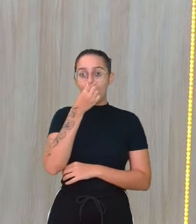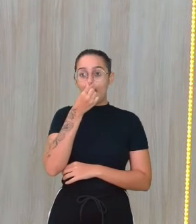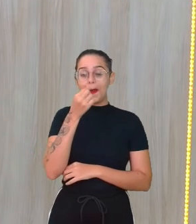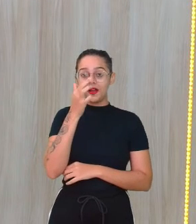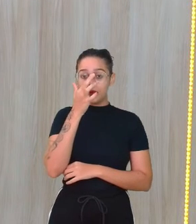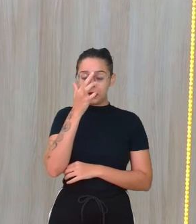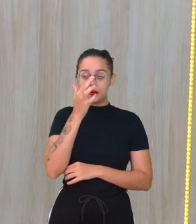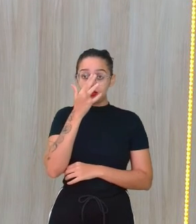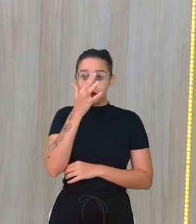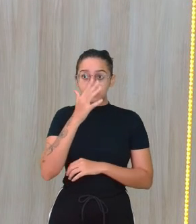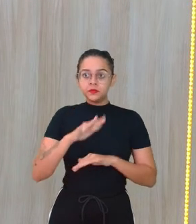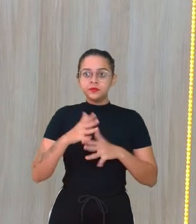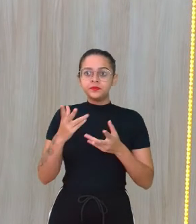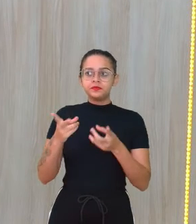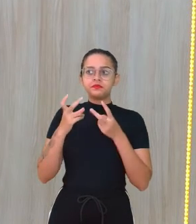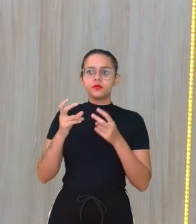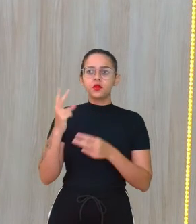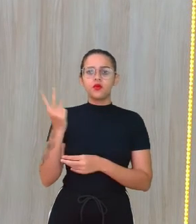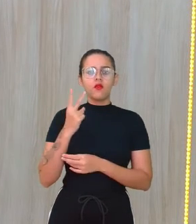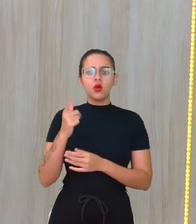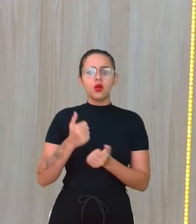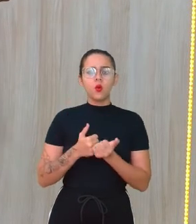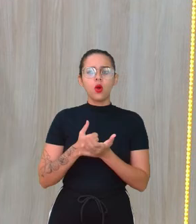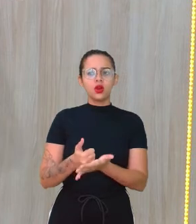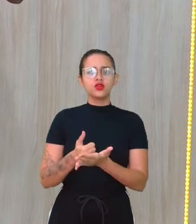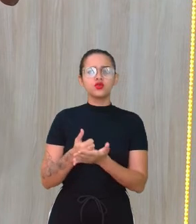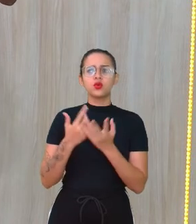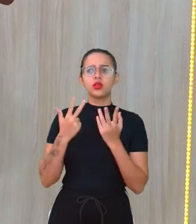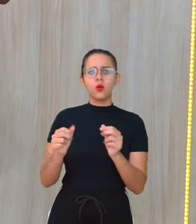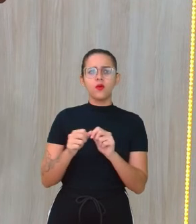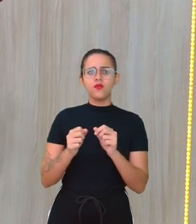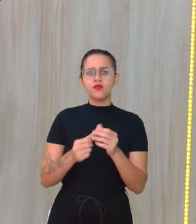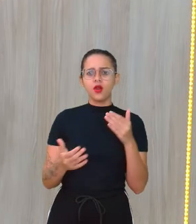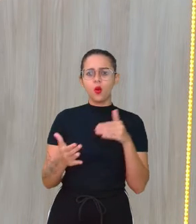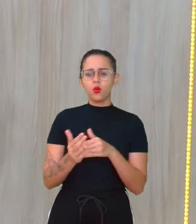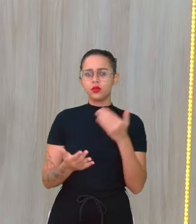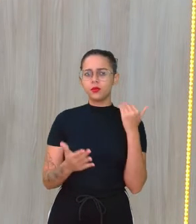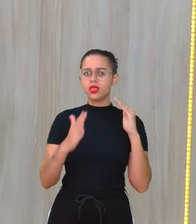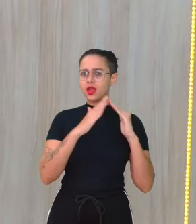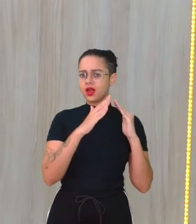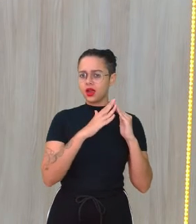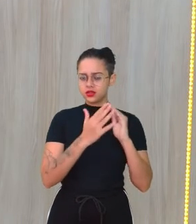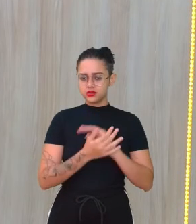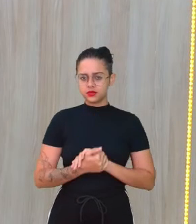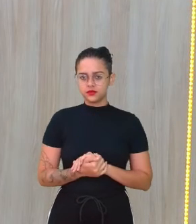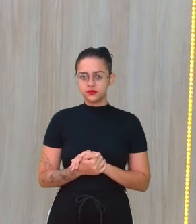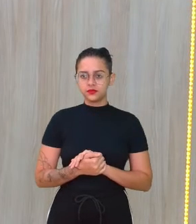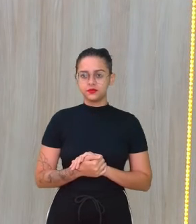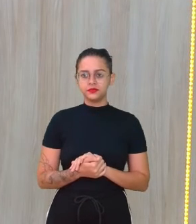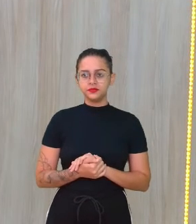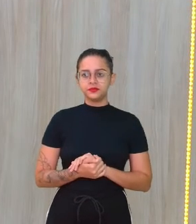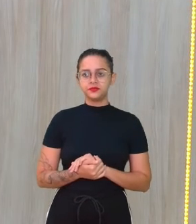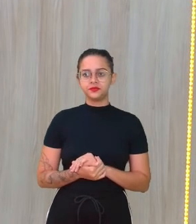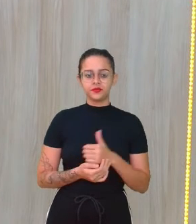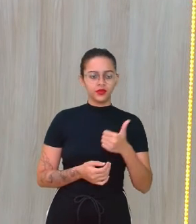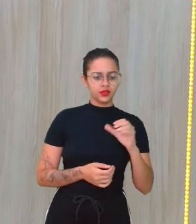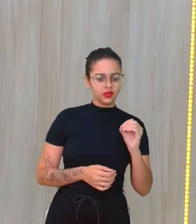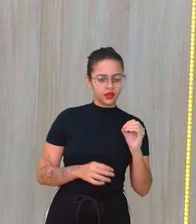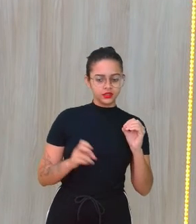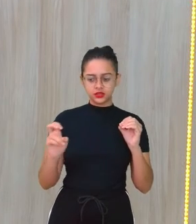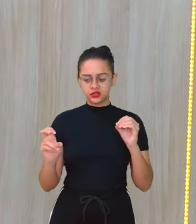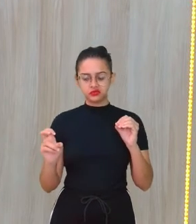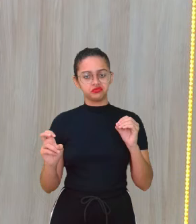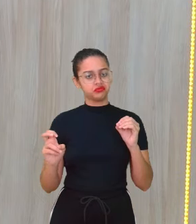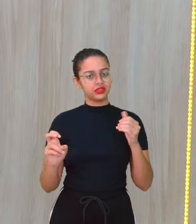azul. Observa que os valores não ajudam tanto como a gente fez daqueles retângulos anteriormente, que era 10 centímetros e